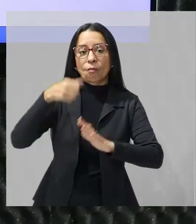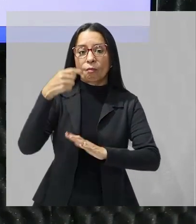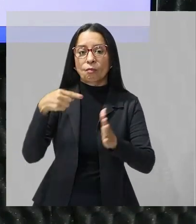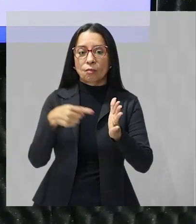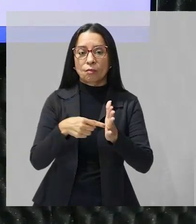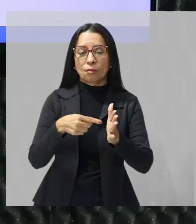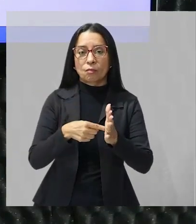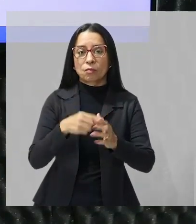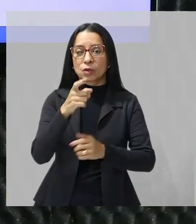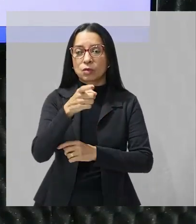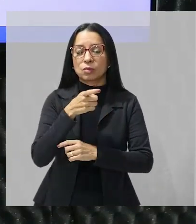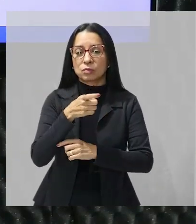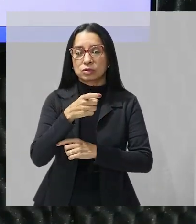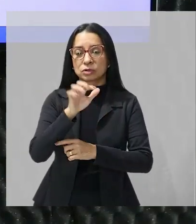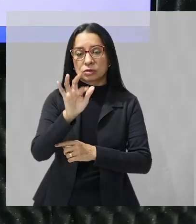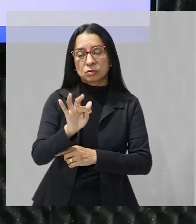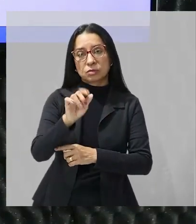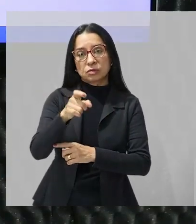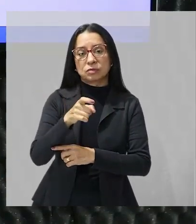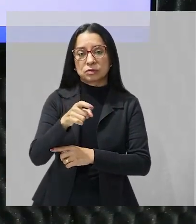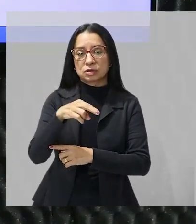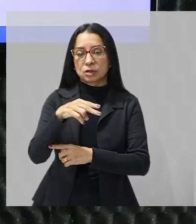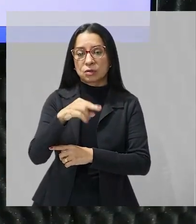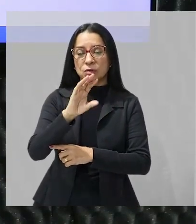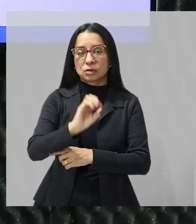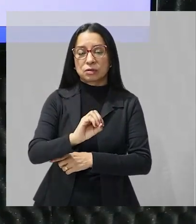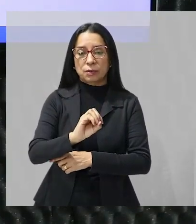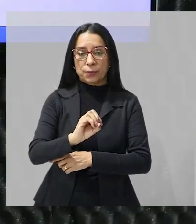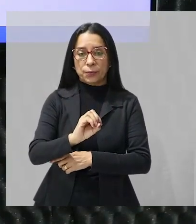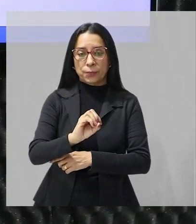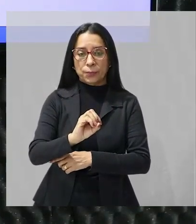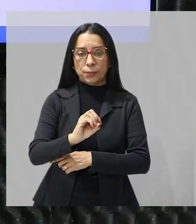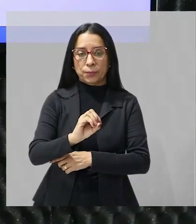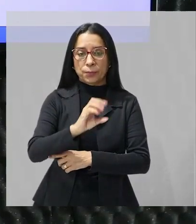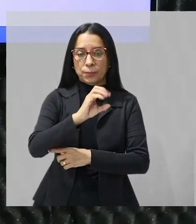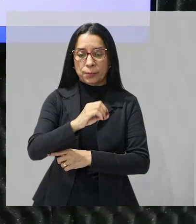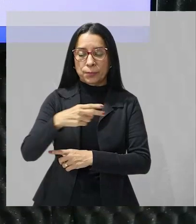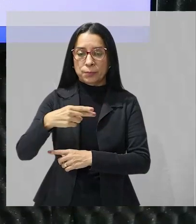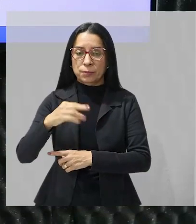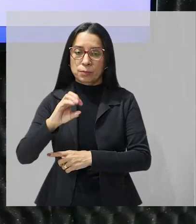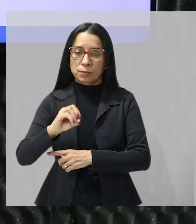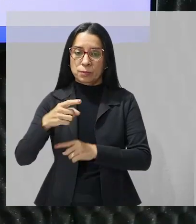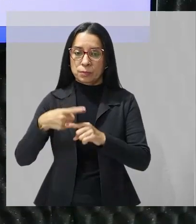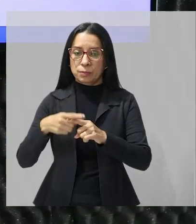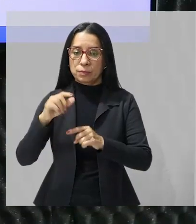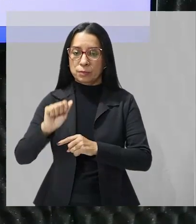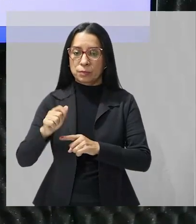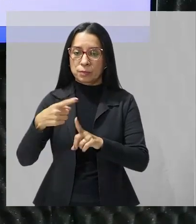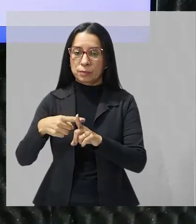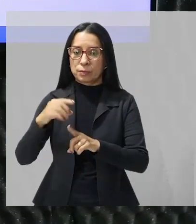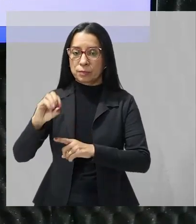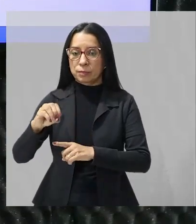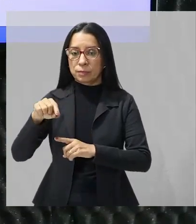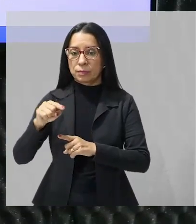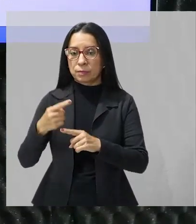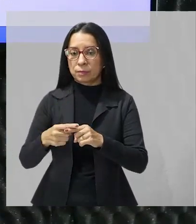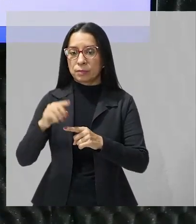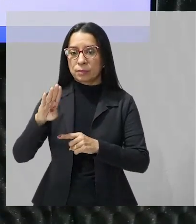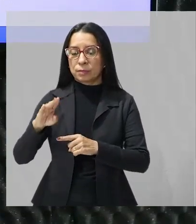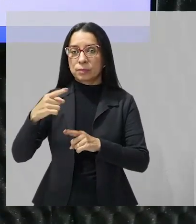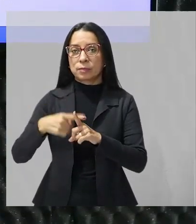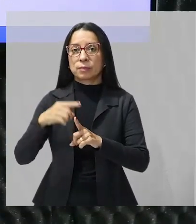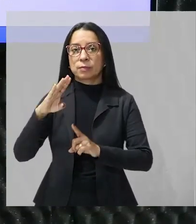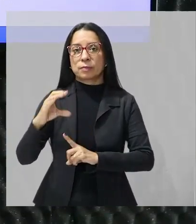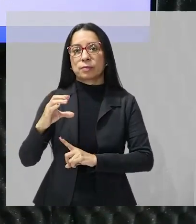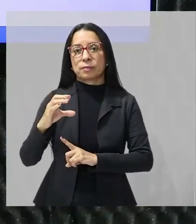Tanto o x quanto o f de x serão 0. Então, 0 igual a 0 vezes a, mais 0 vezes b, mais